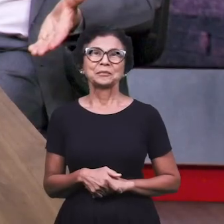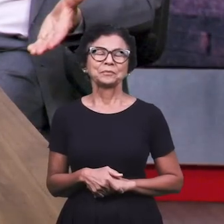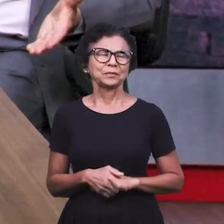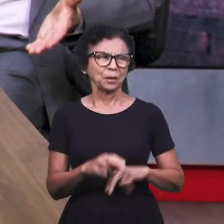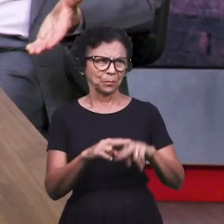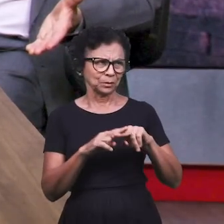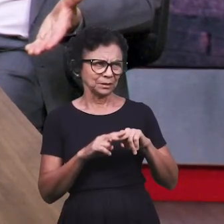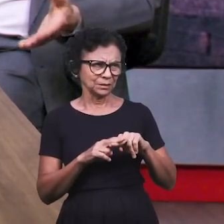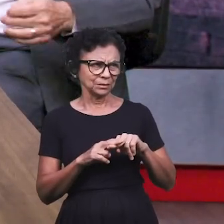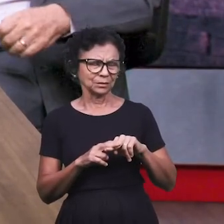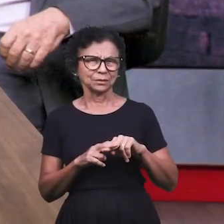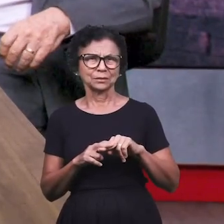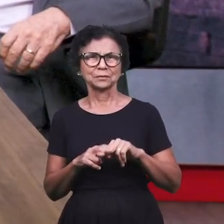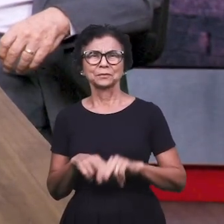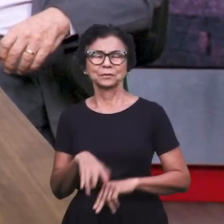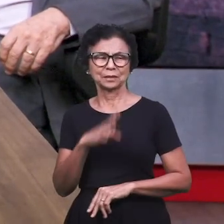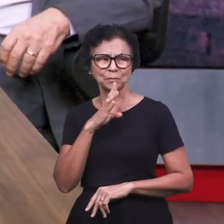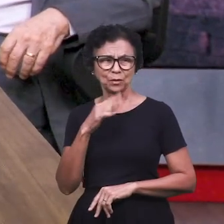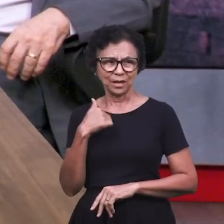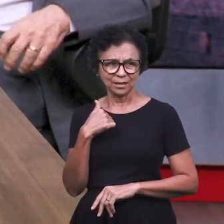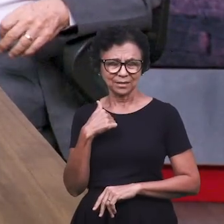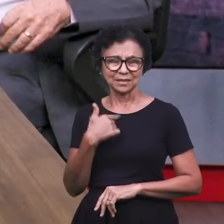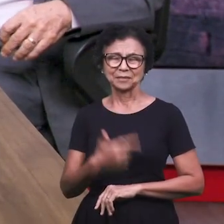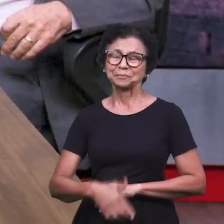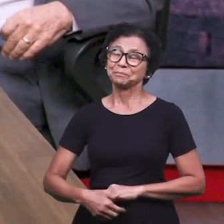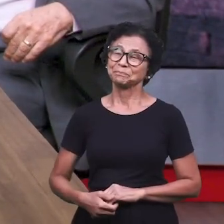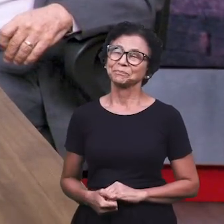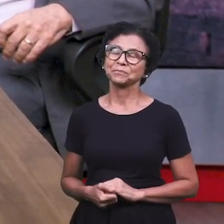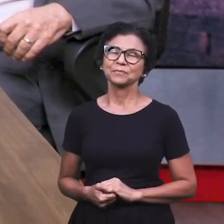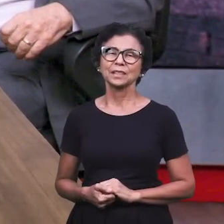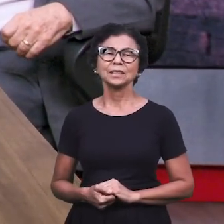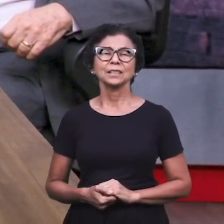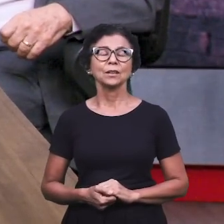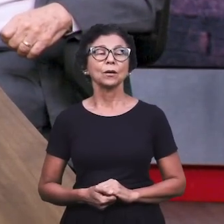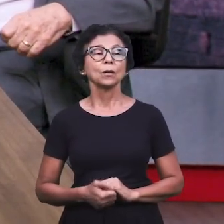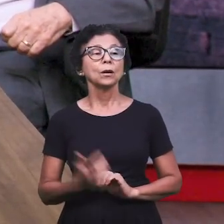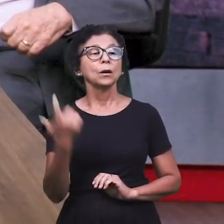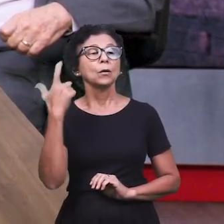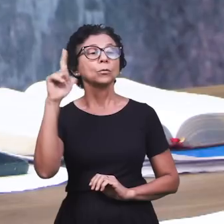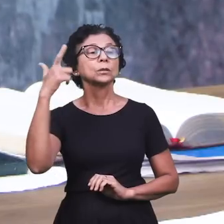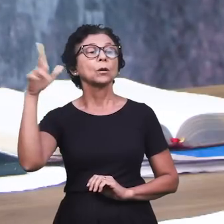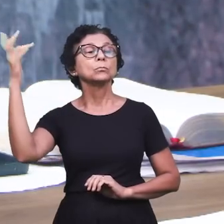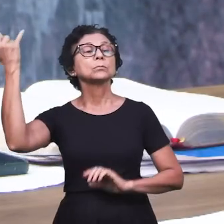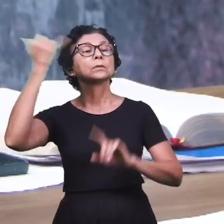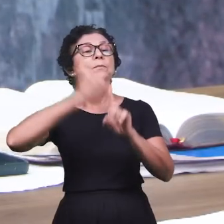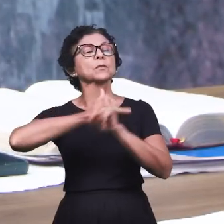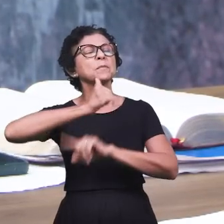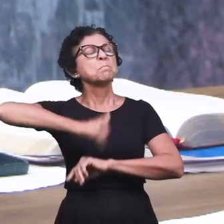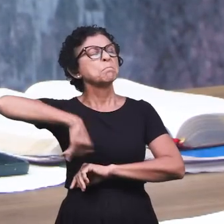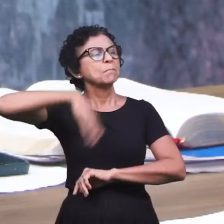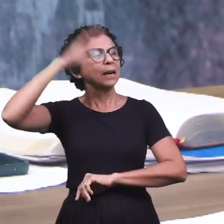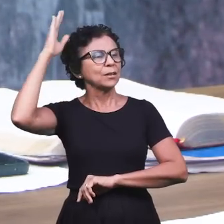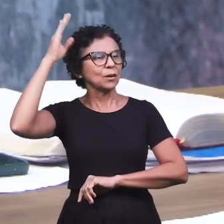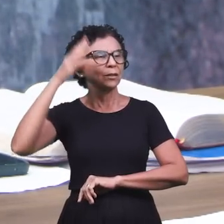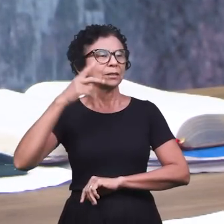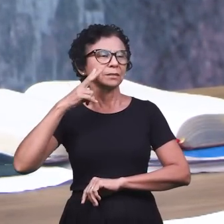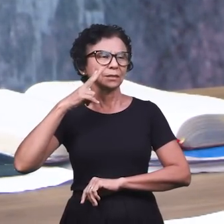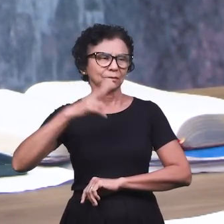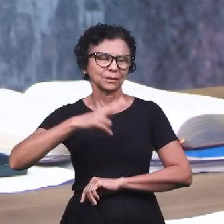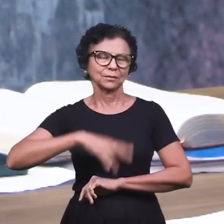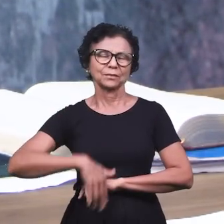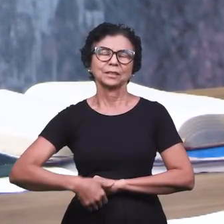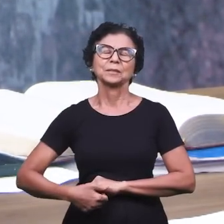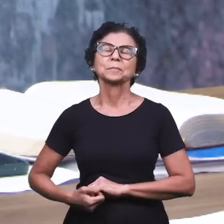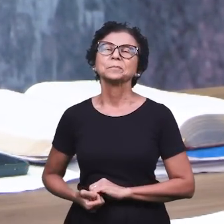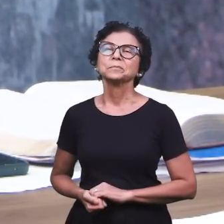Israel também. Israel, exatamente. Então, o homem que é chamado por Deus está debaixo de uma profecia, e que momento glorioso é que Jesus se revela